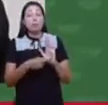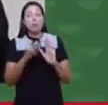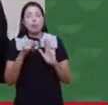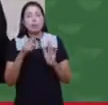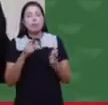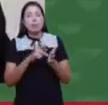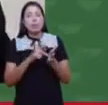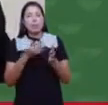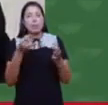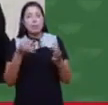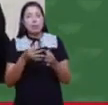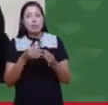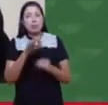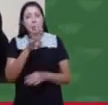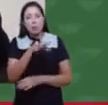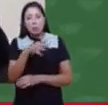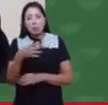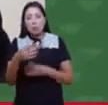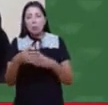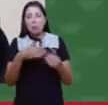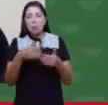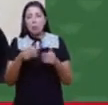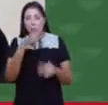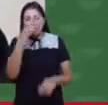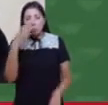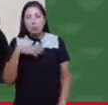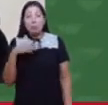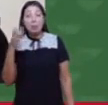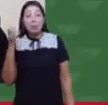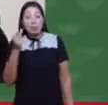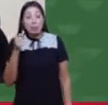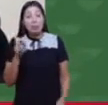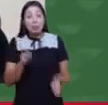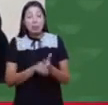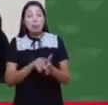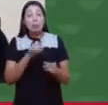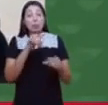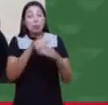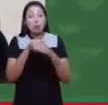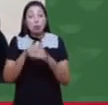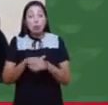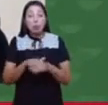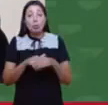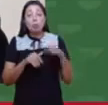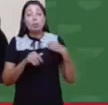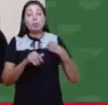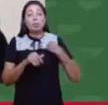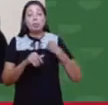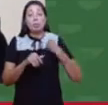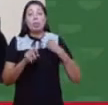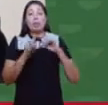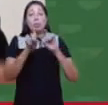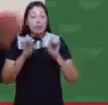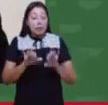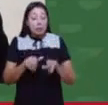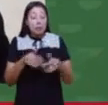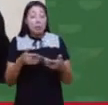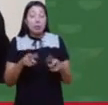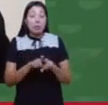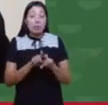corretamente listou quais foram os benefícios do voto em urna eletrônica,